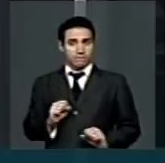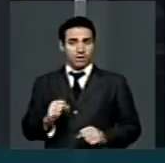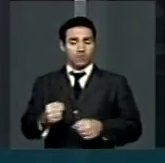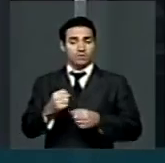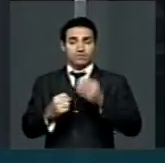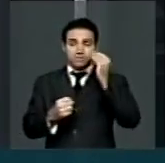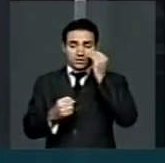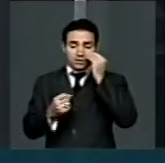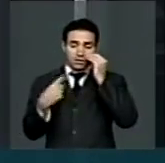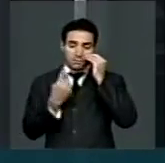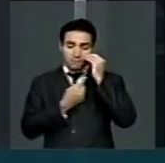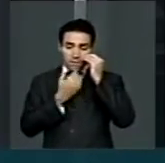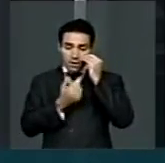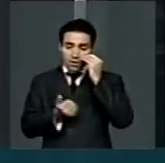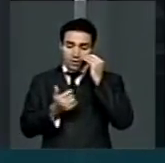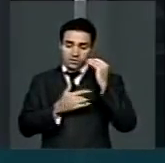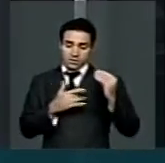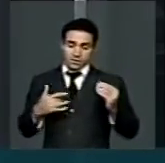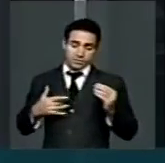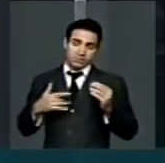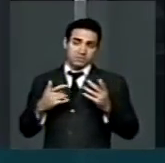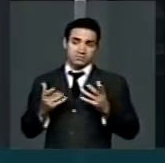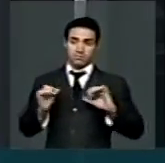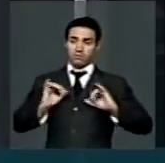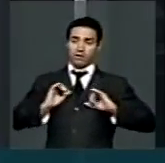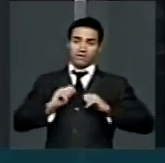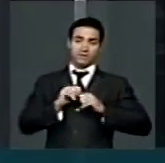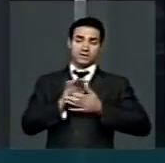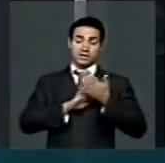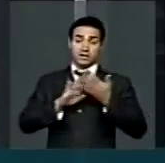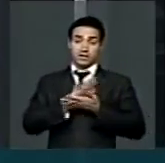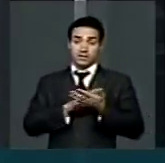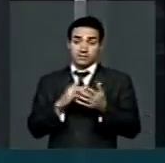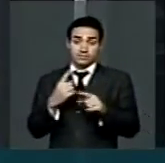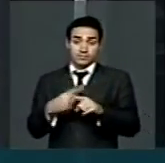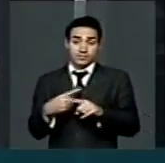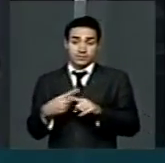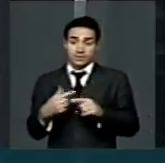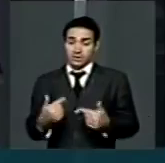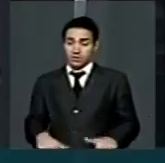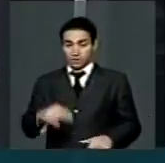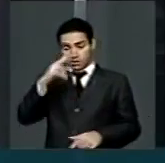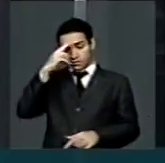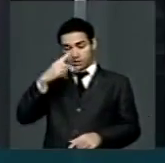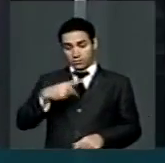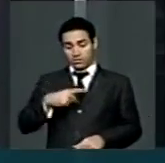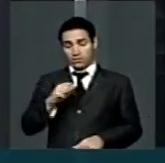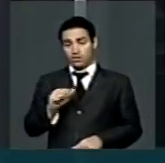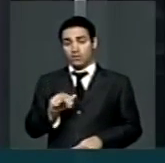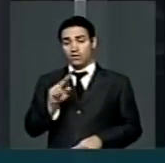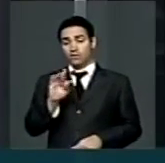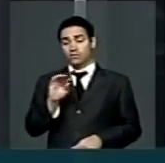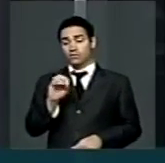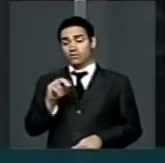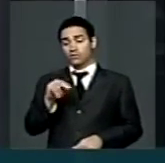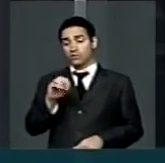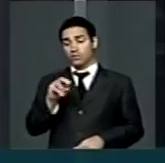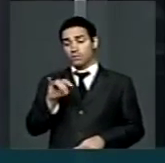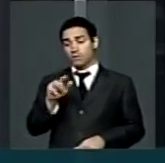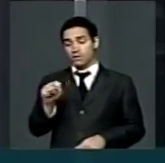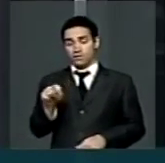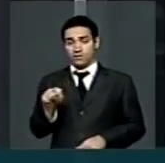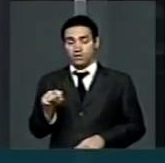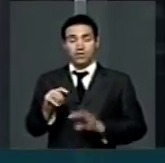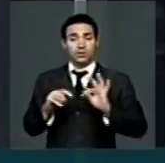possamos melhorar a saúde, fica com as mãos atadas, porque não tem autonomia, não tem autonomia.